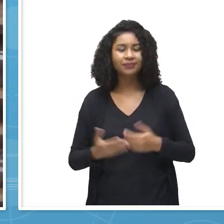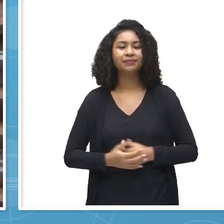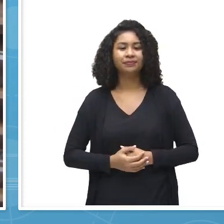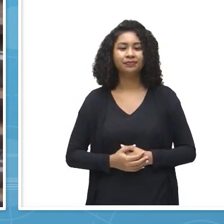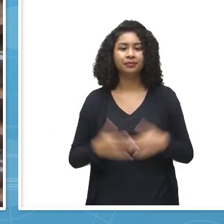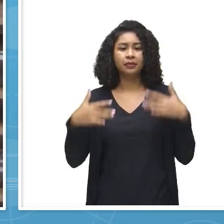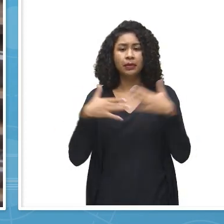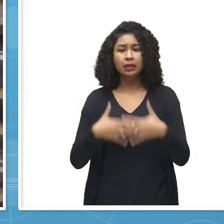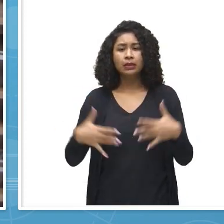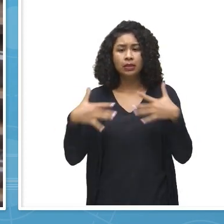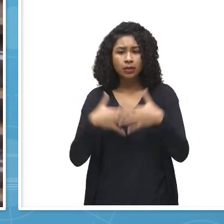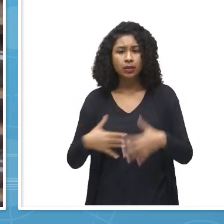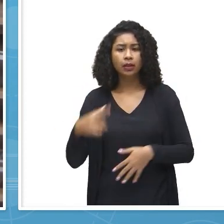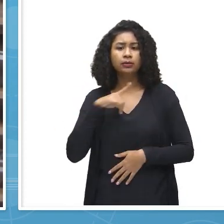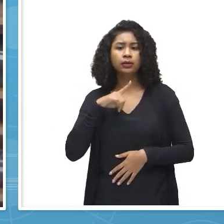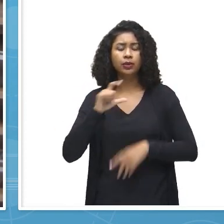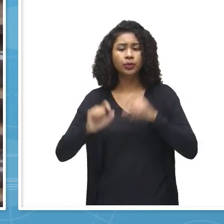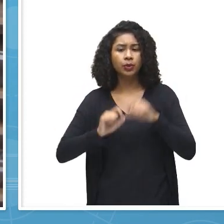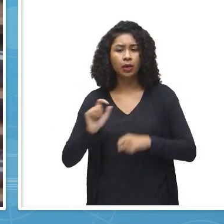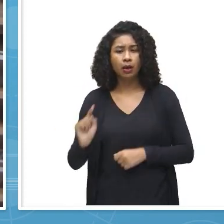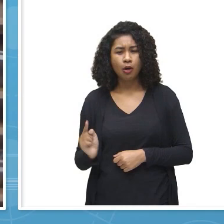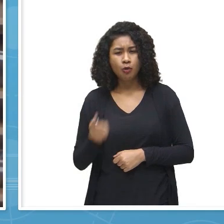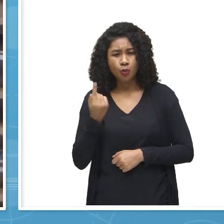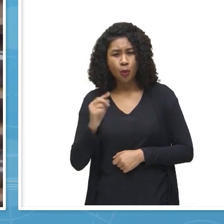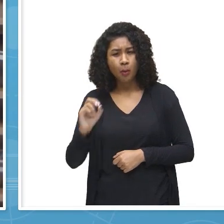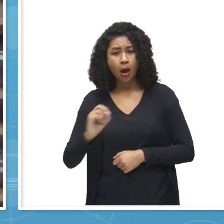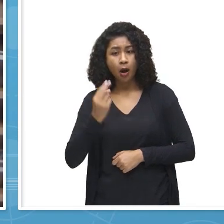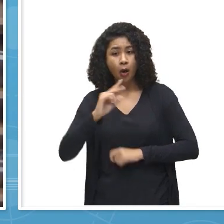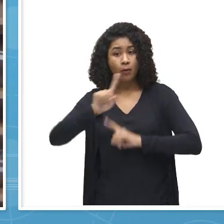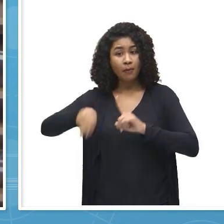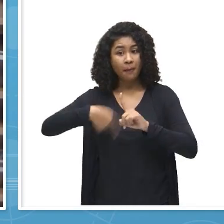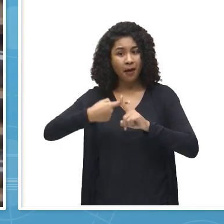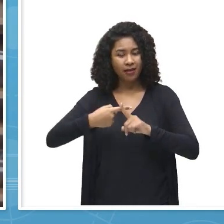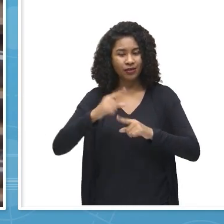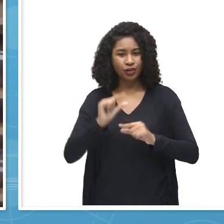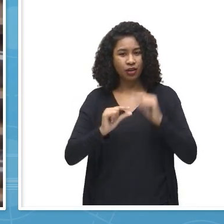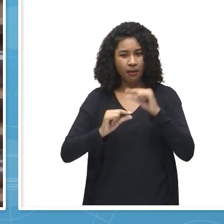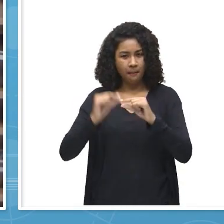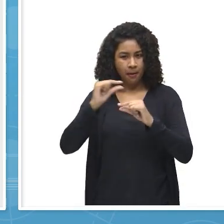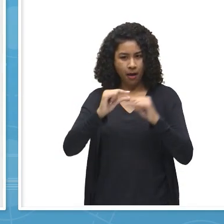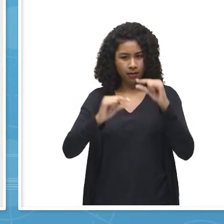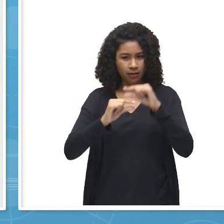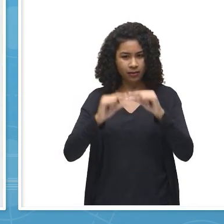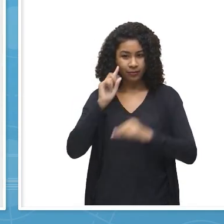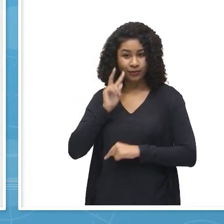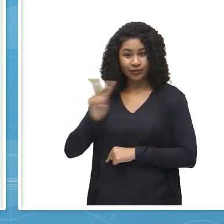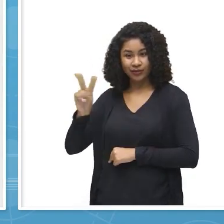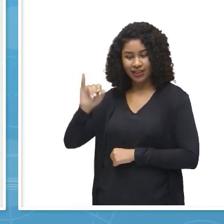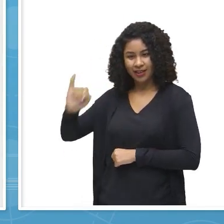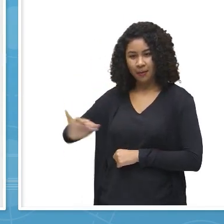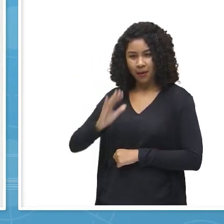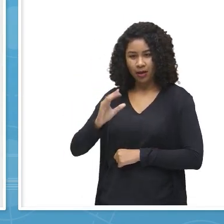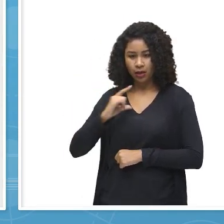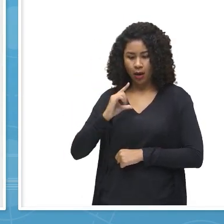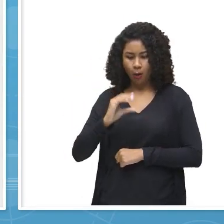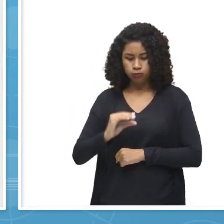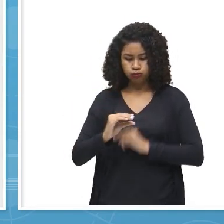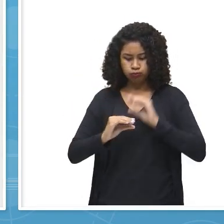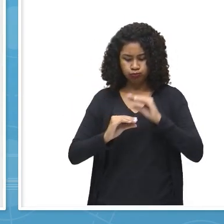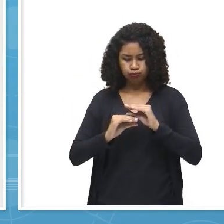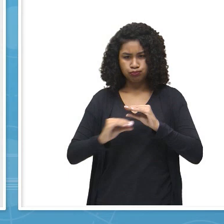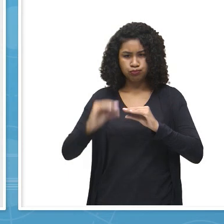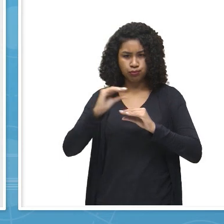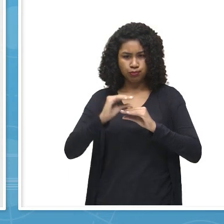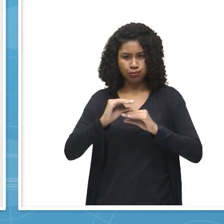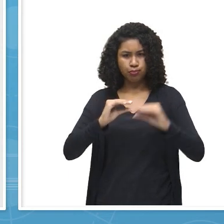epitelial, ele tem uma ou mais camadas, como a gente observou na imagem, né? Olha só. Tem uma ou mais camadas, o número de